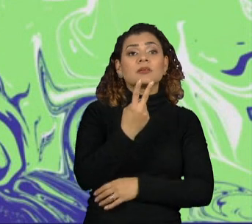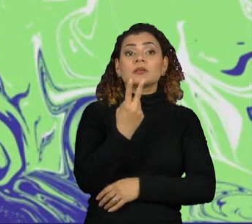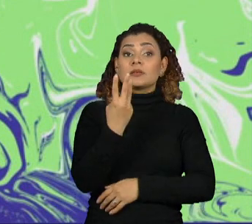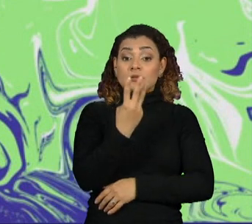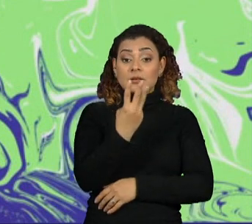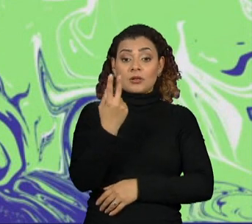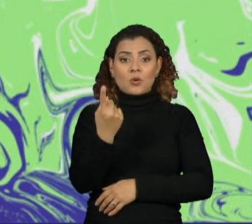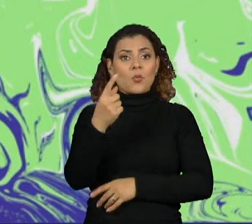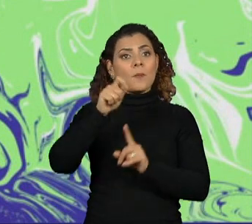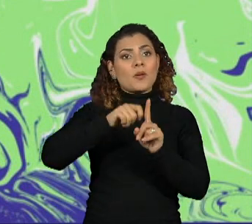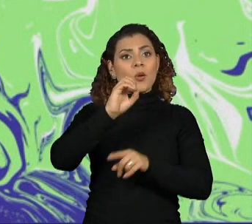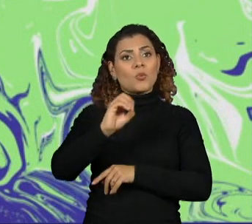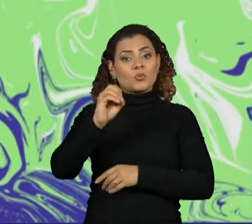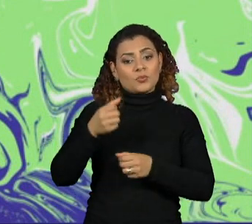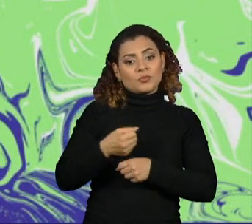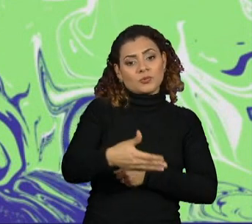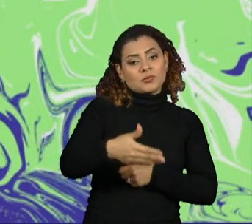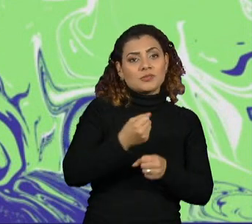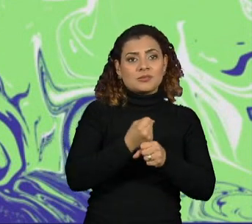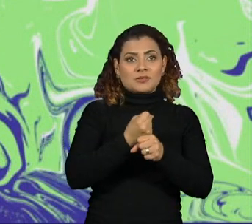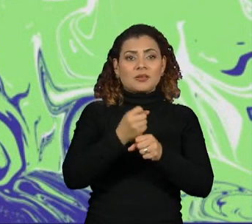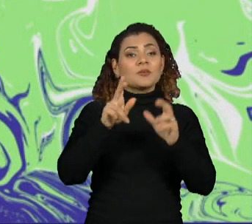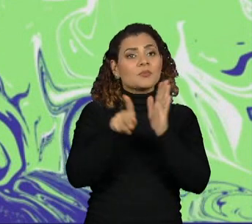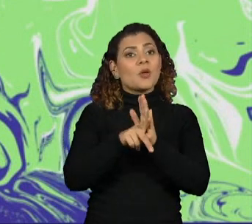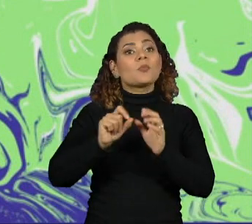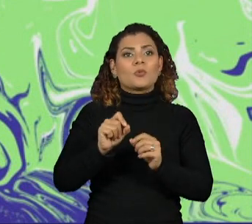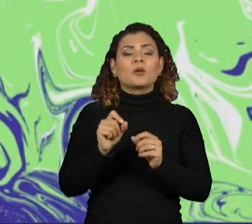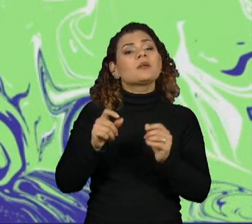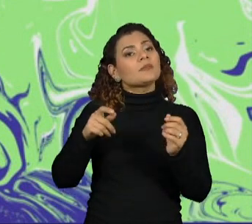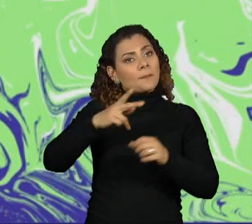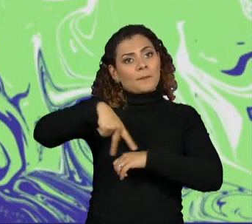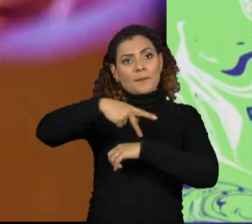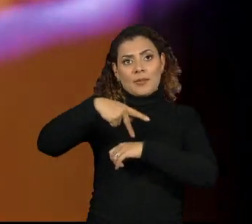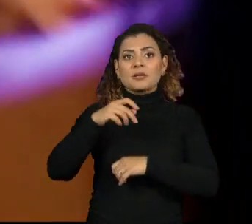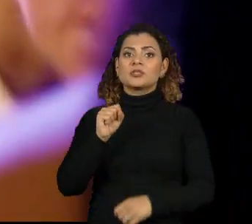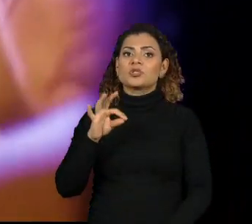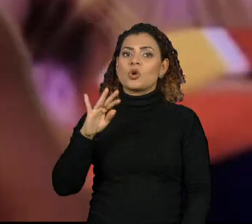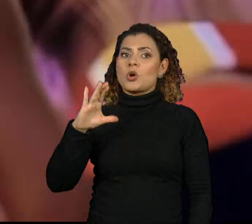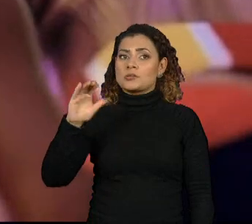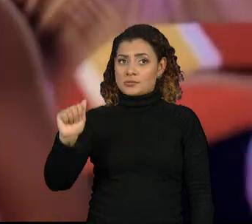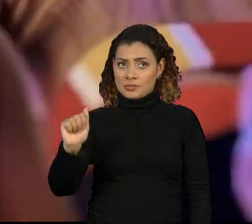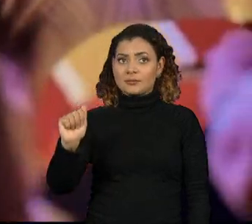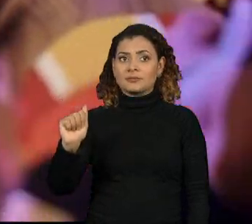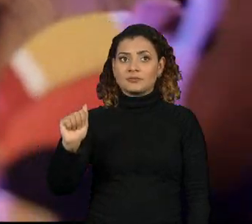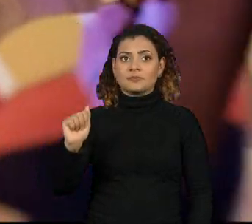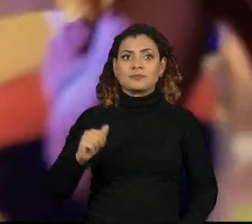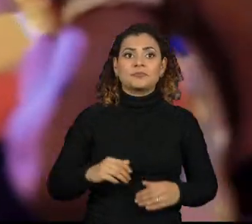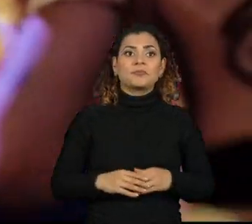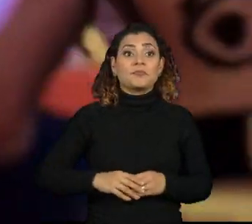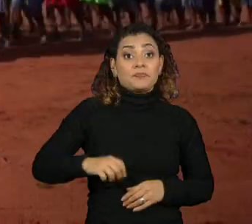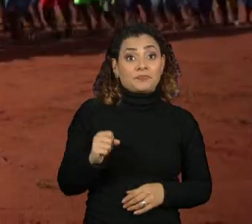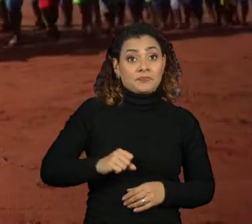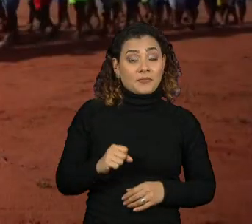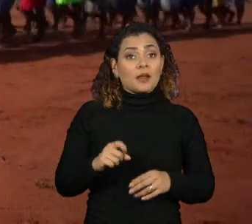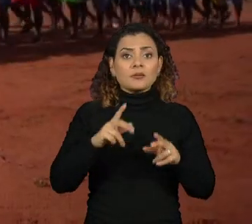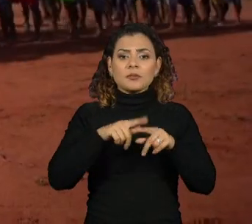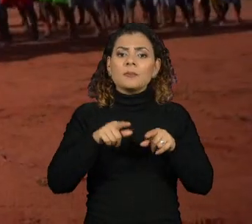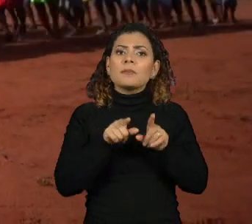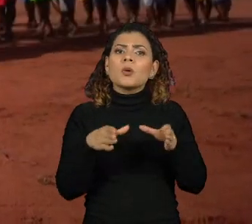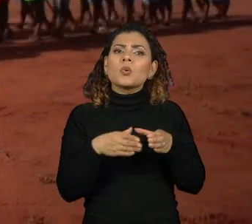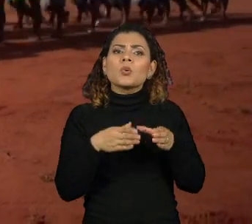de outubro deste ano, em Glasgow, na Escócia. A APIB, Articulação dos Povos Indígenas do